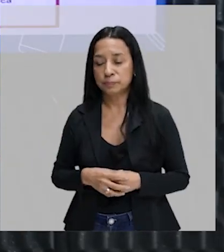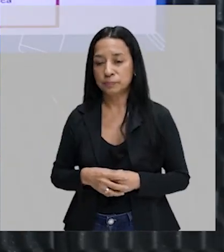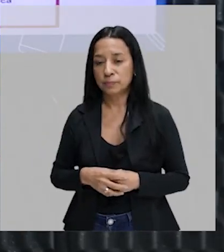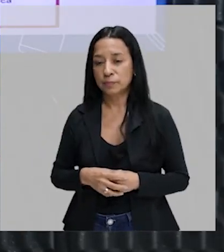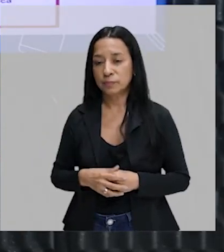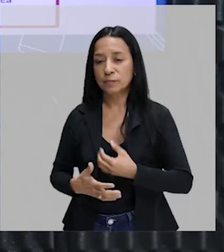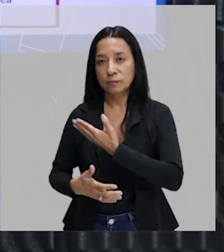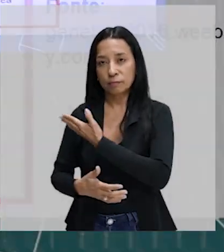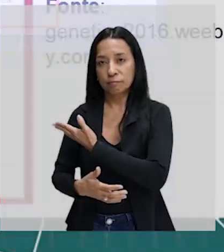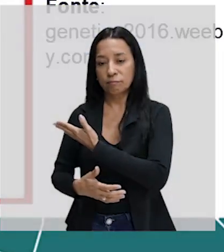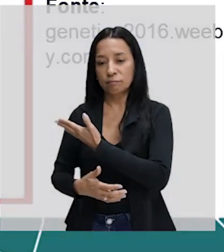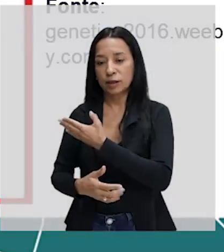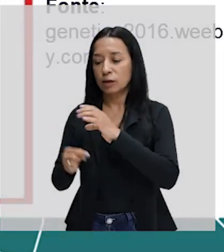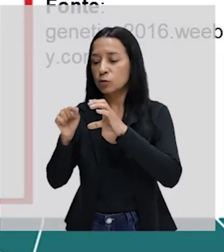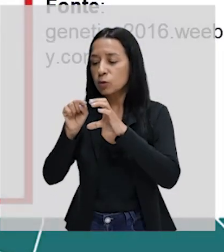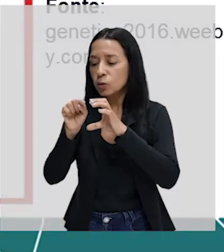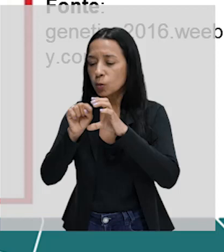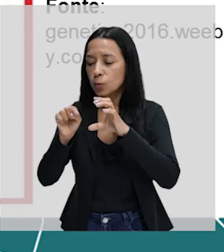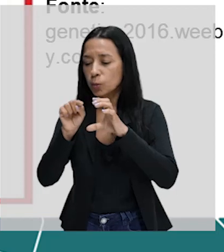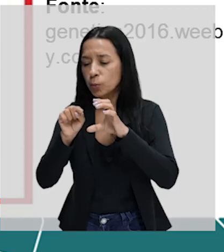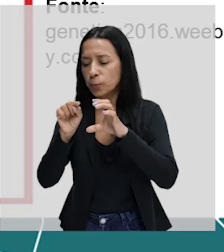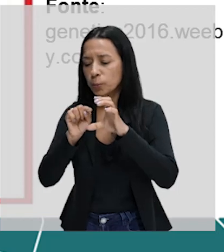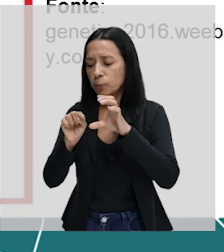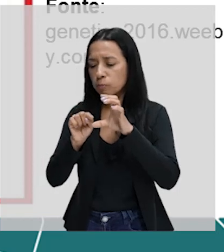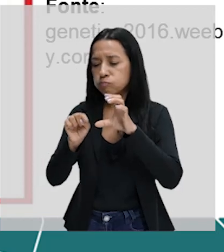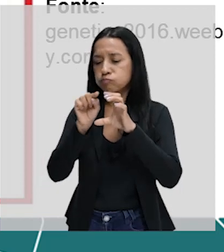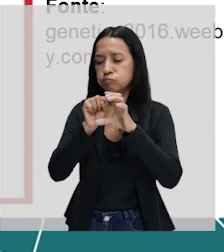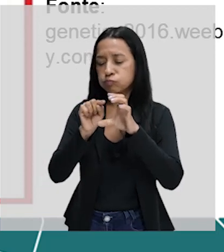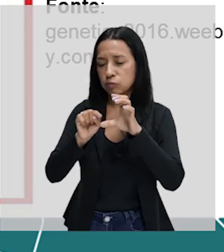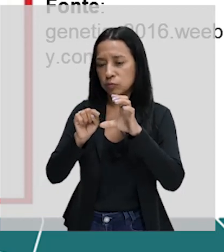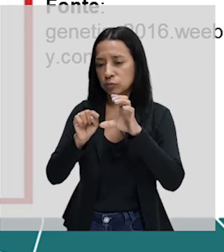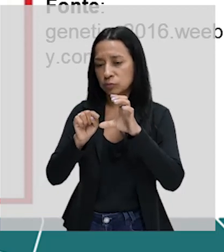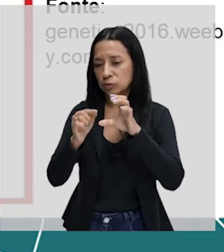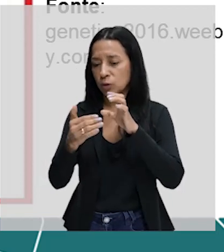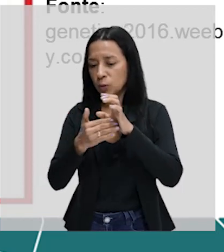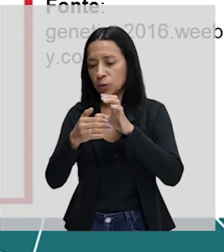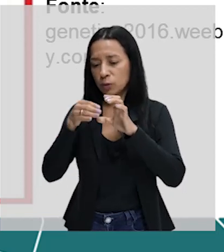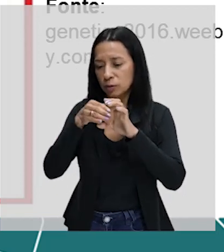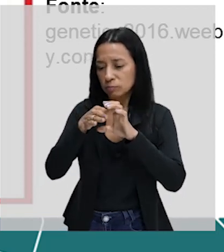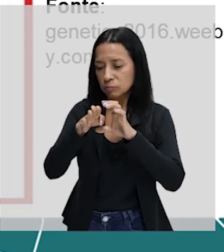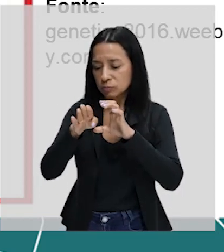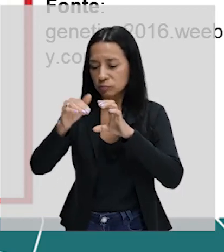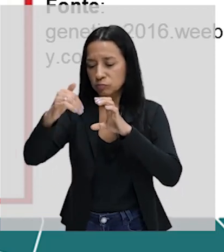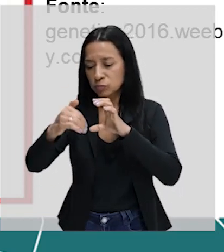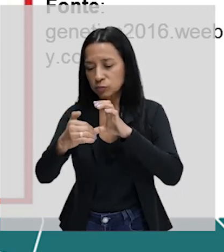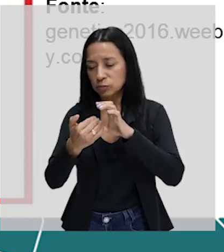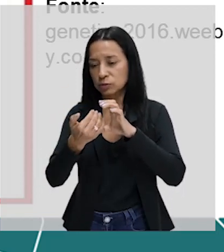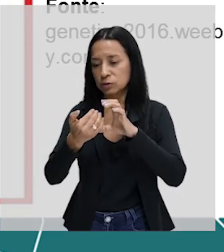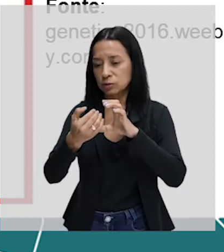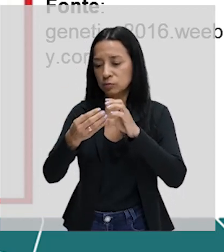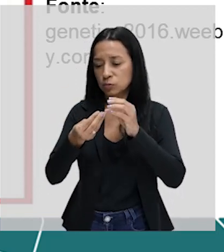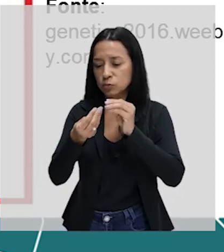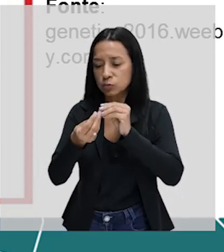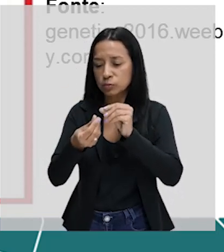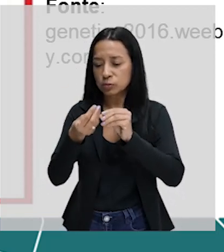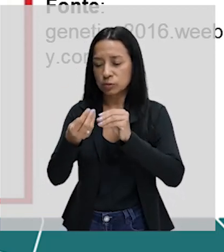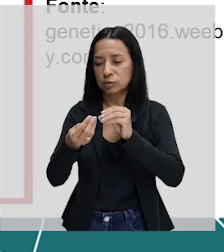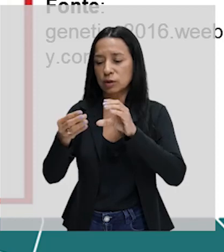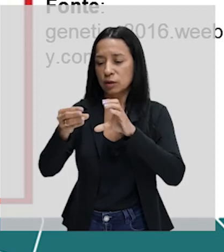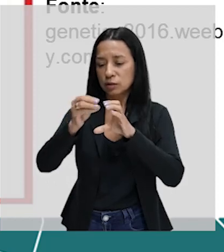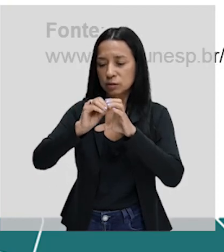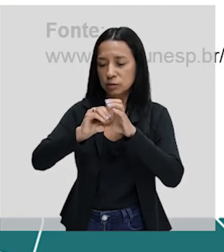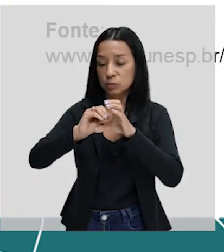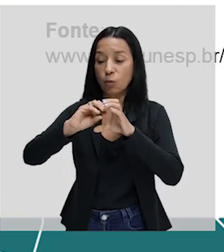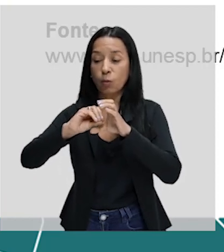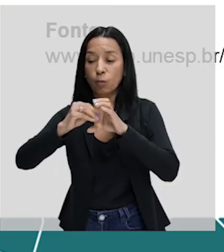tem esses poros aqui que vai controlar a entrada e a saída de substâncias para dentro ou para fora do